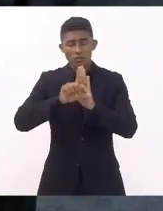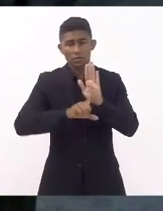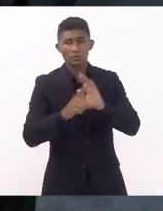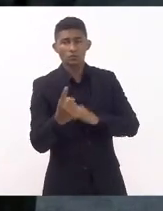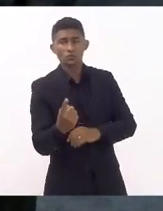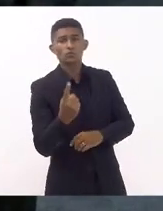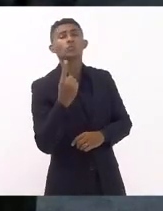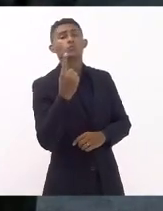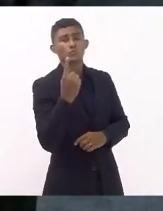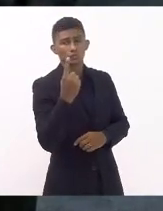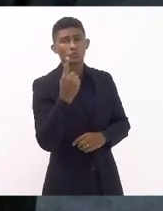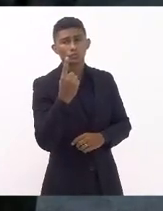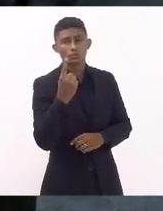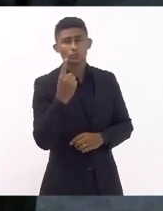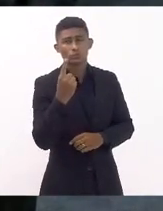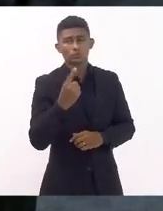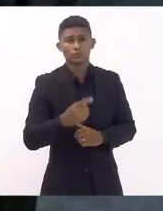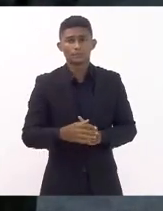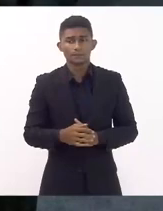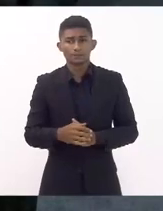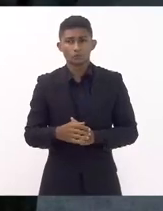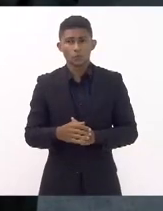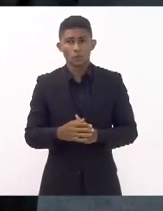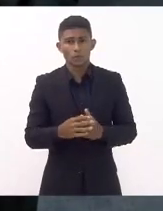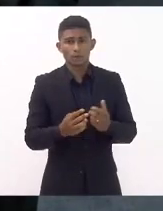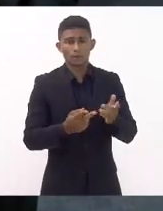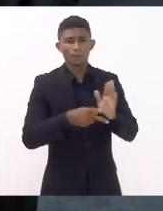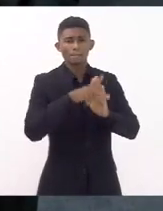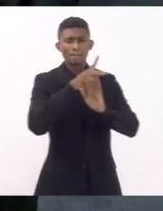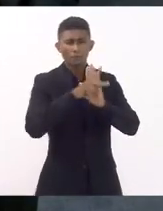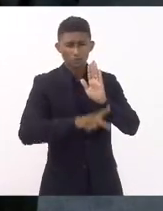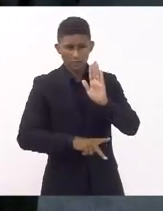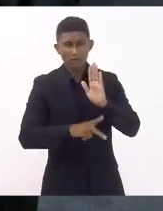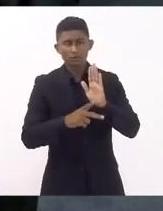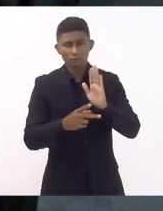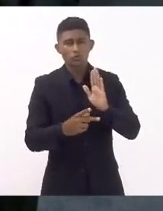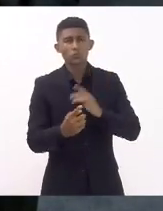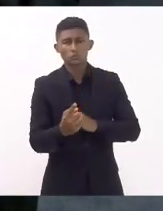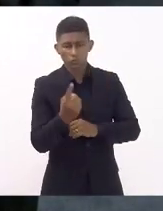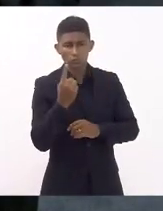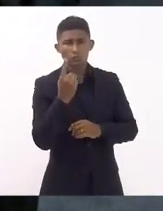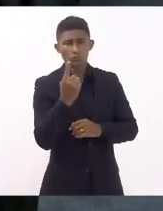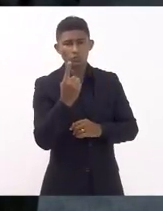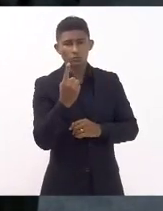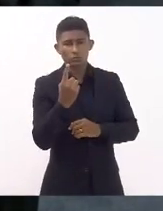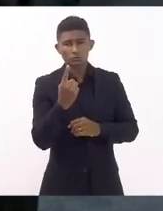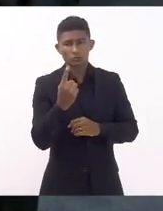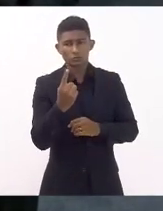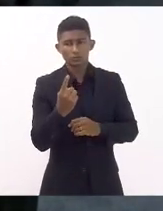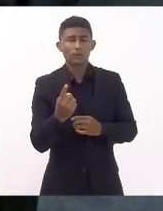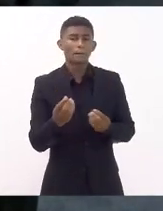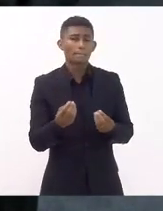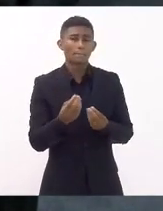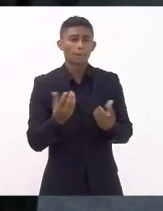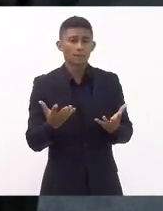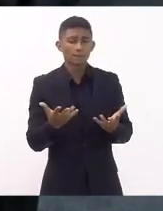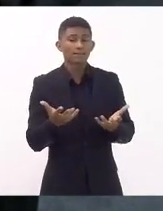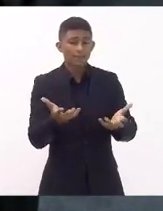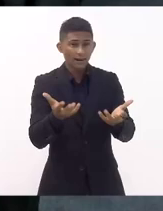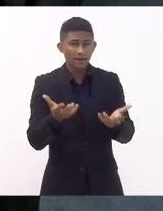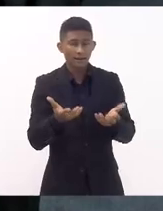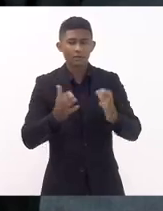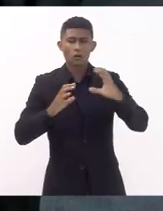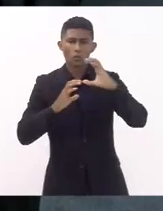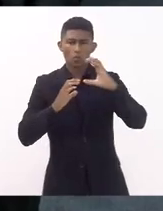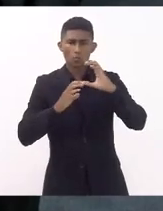para casa, os projetos versam sobre matérias muito próximas, e que a gente possa dar uma solução definitiva para os